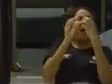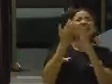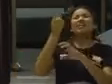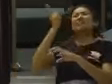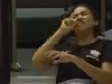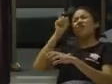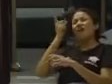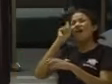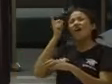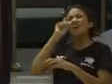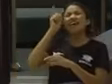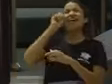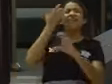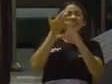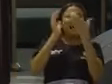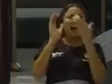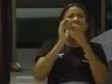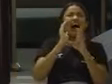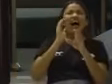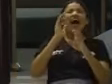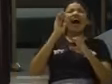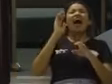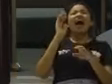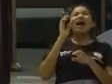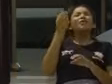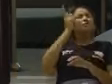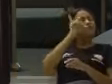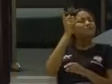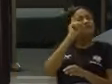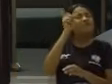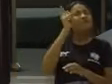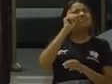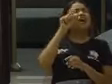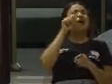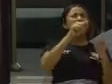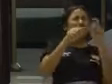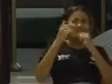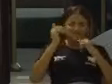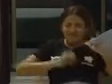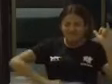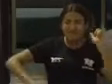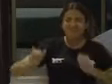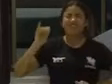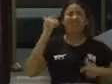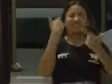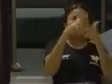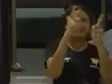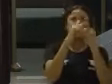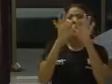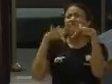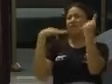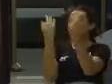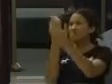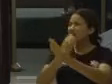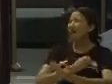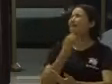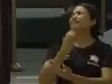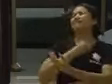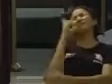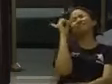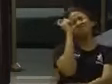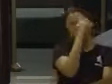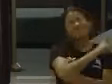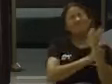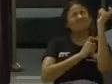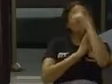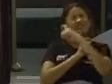vitória. Entende? Porque entra guerra e sai guerra, e você está de pé. Entende? Porque você